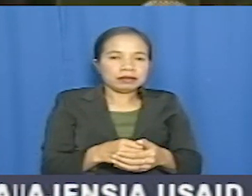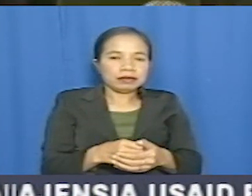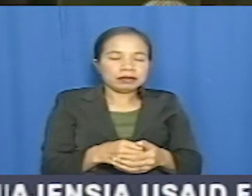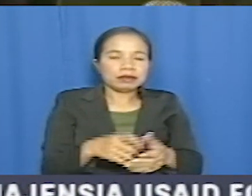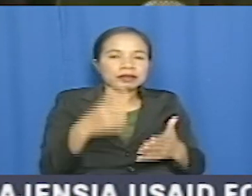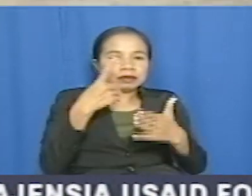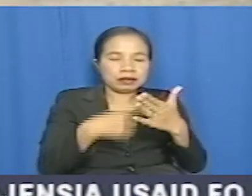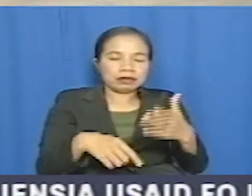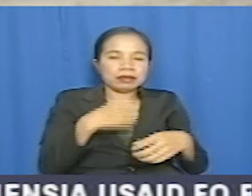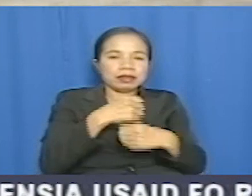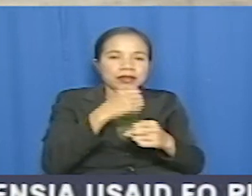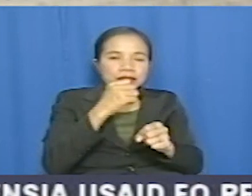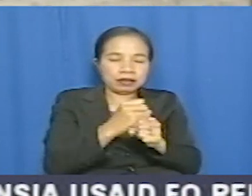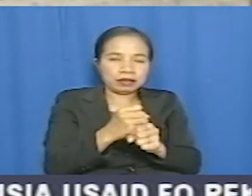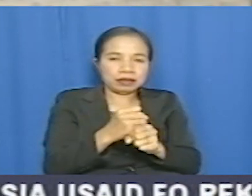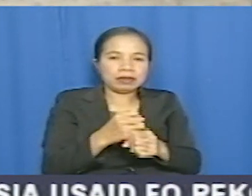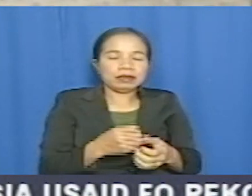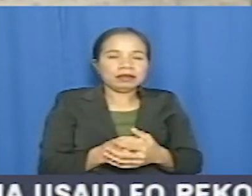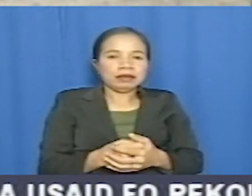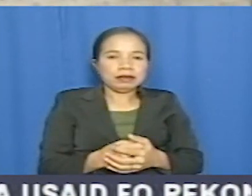aumenta a cementation, aquecem uma casca,